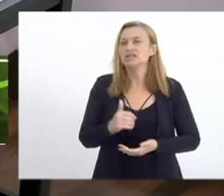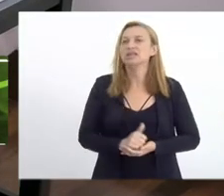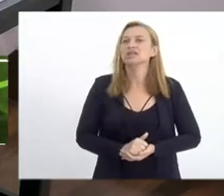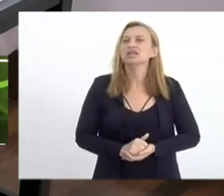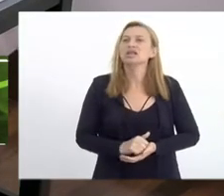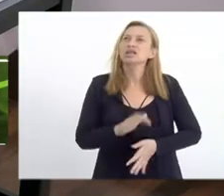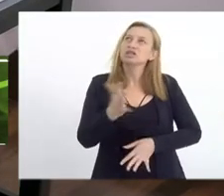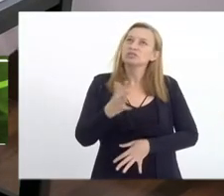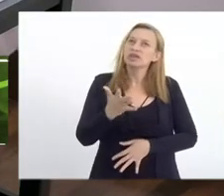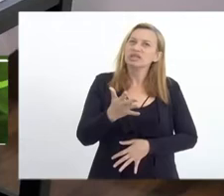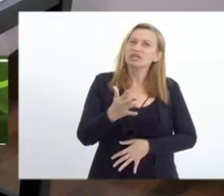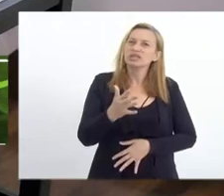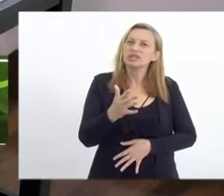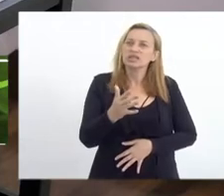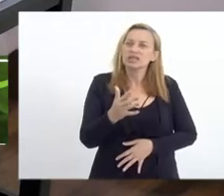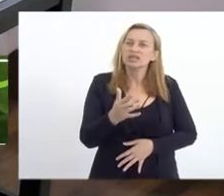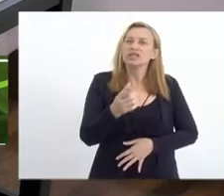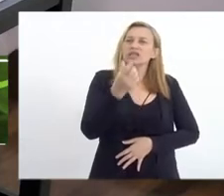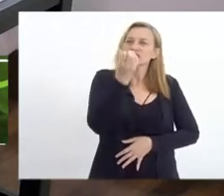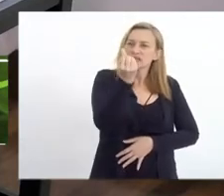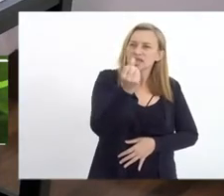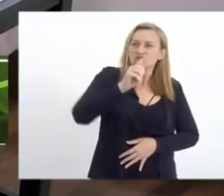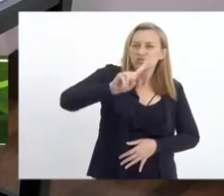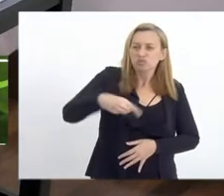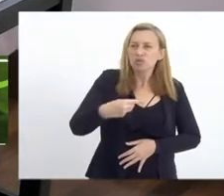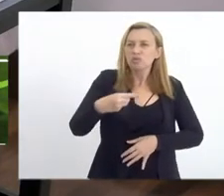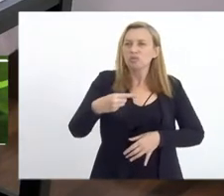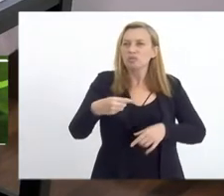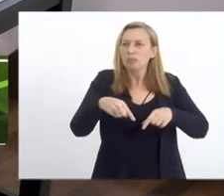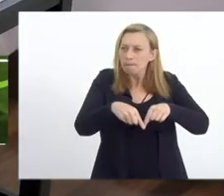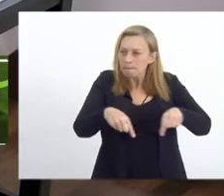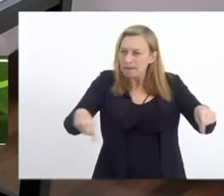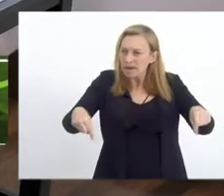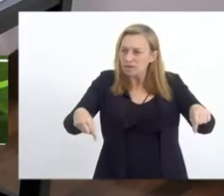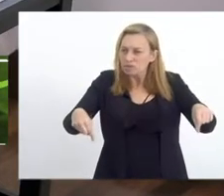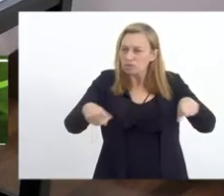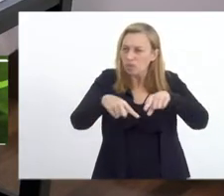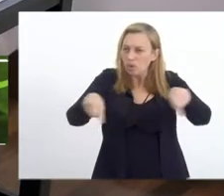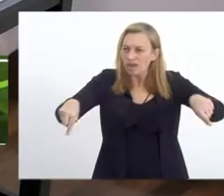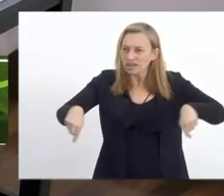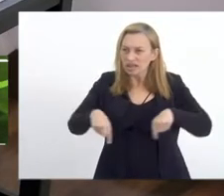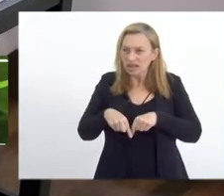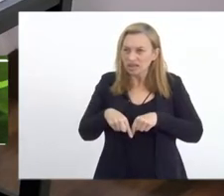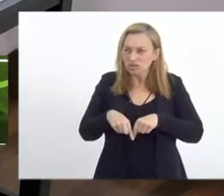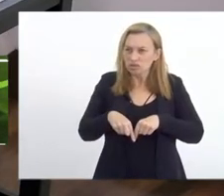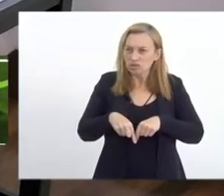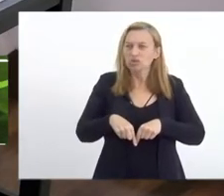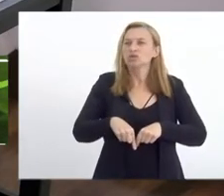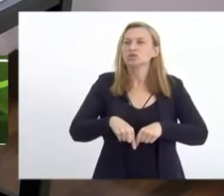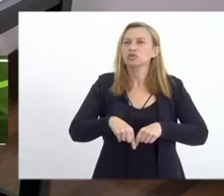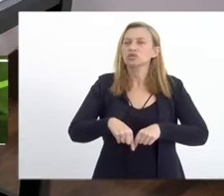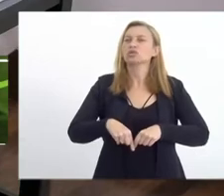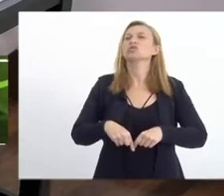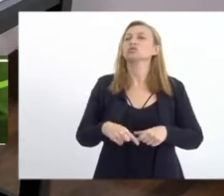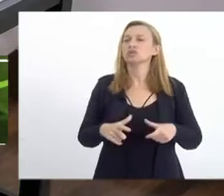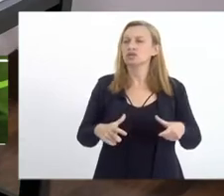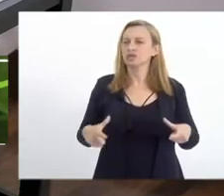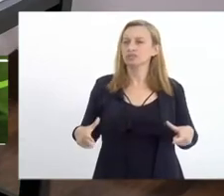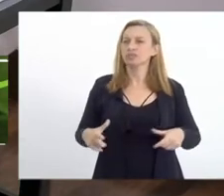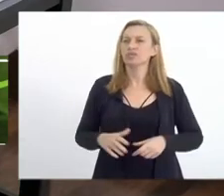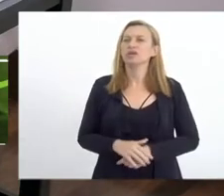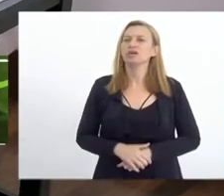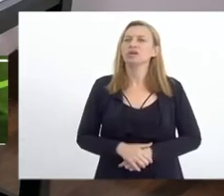será aproximadamente 6.000 metros quadrados. Então a gente vai ampliar um pouco mais nossa capacidade, com maior luxo para o